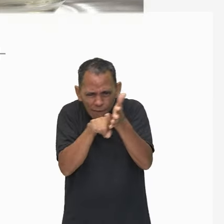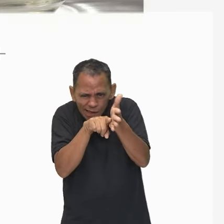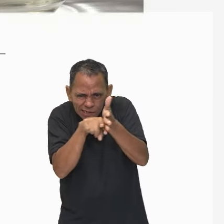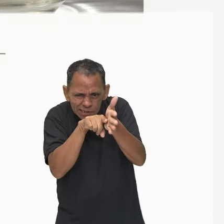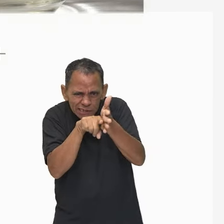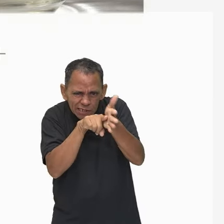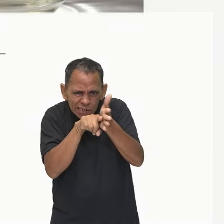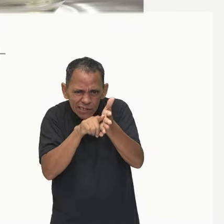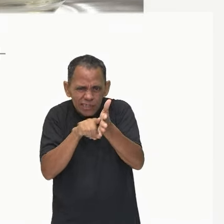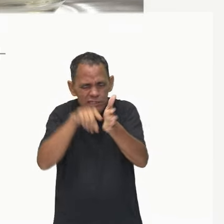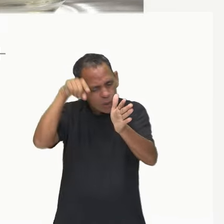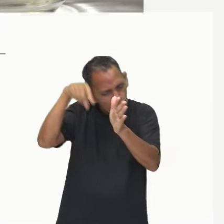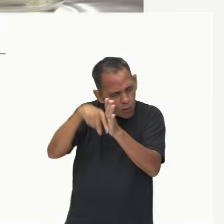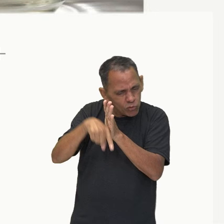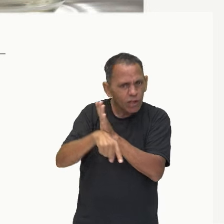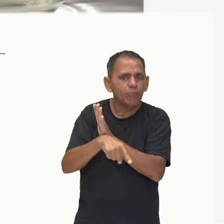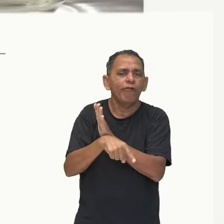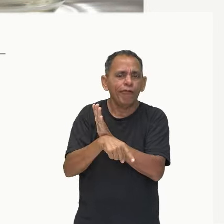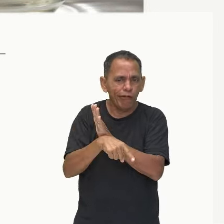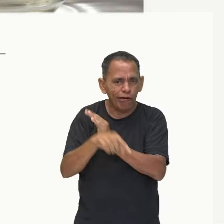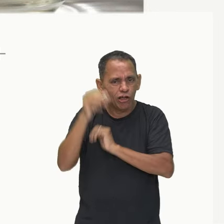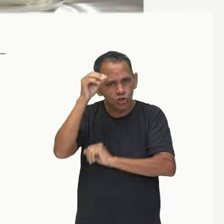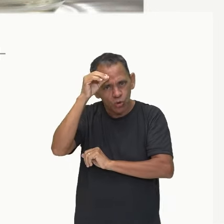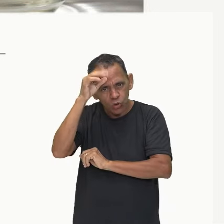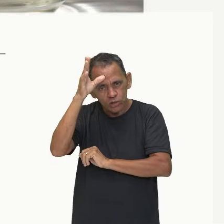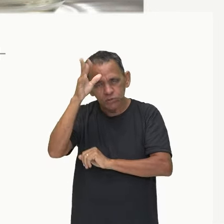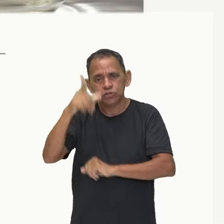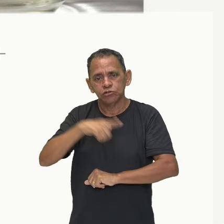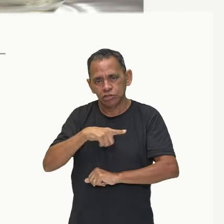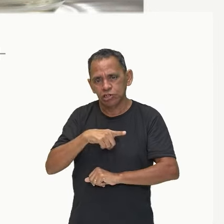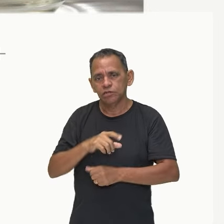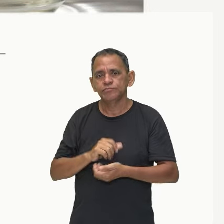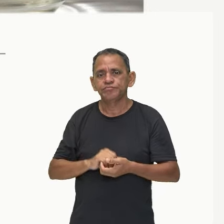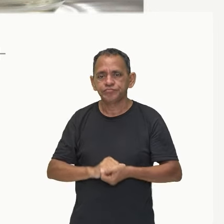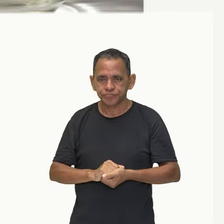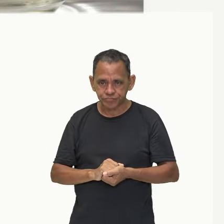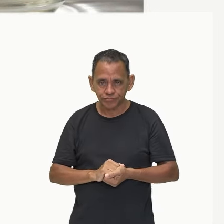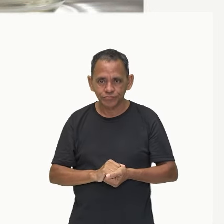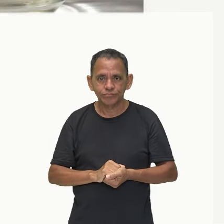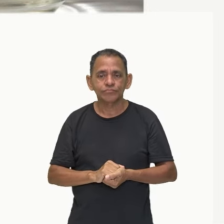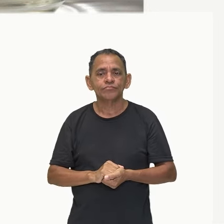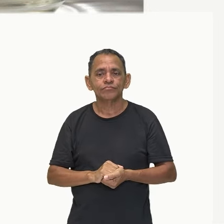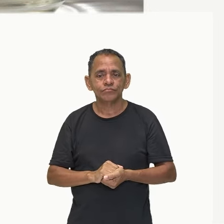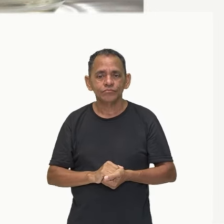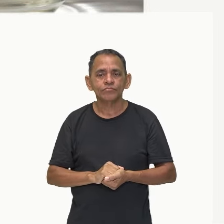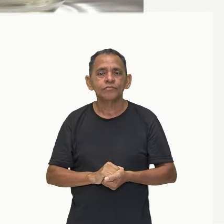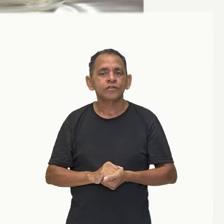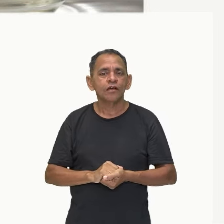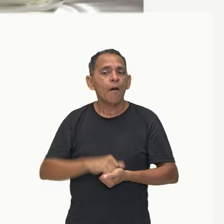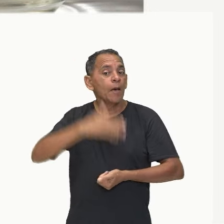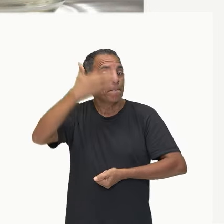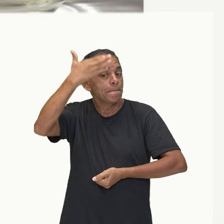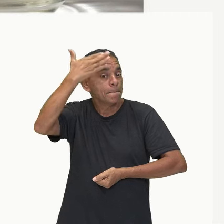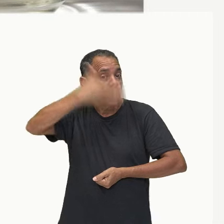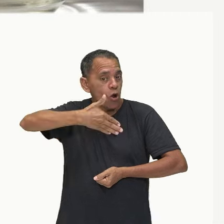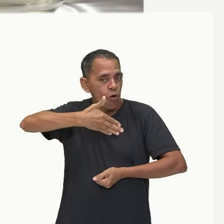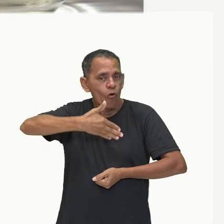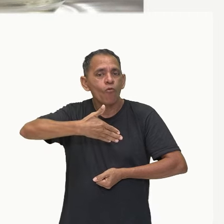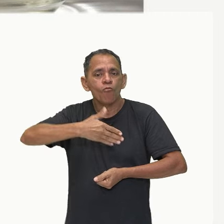conhecimento científico. Então, ele diz que é um conhecimento que vem por onde? Por meio dos fatos, por meio de uma